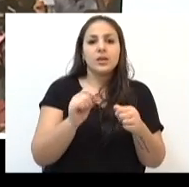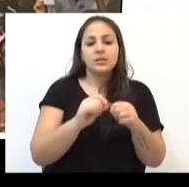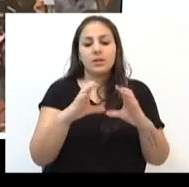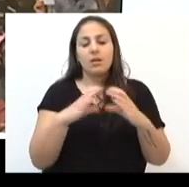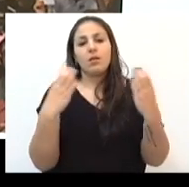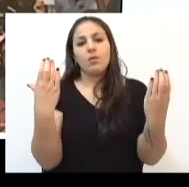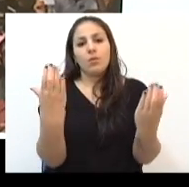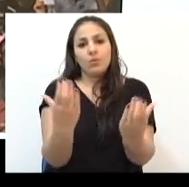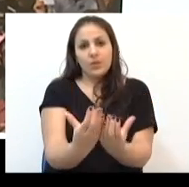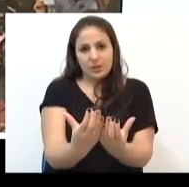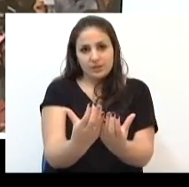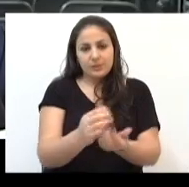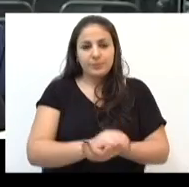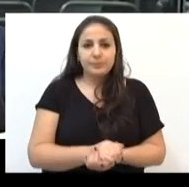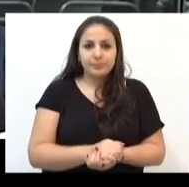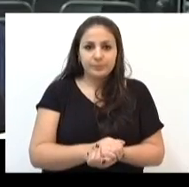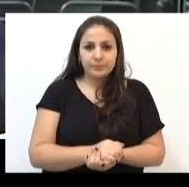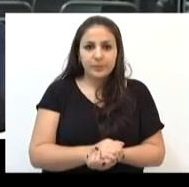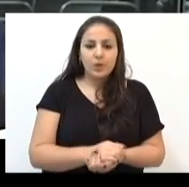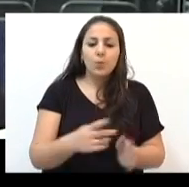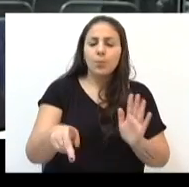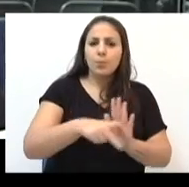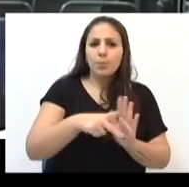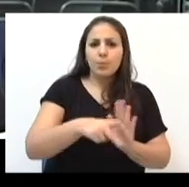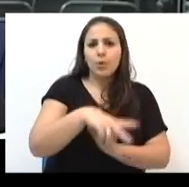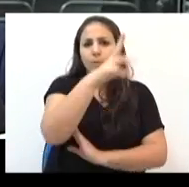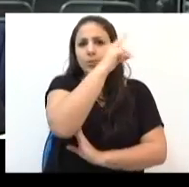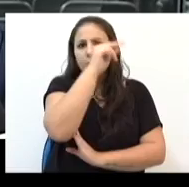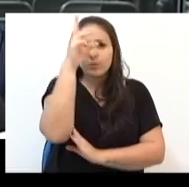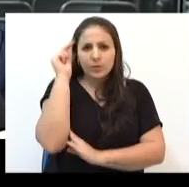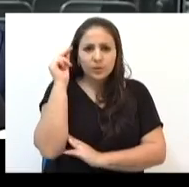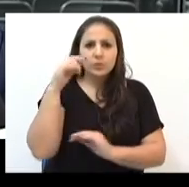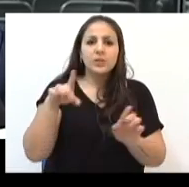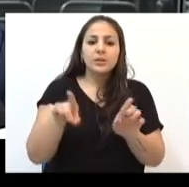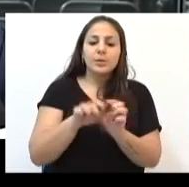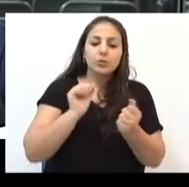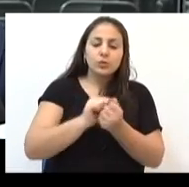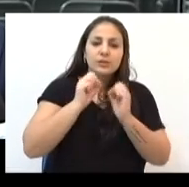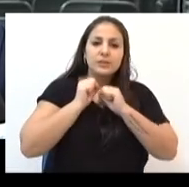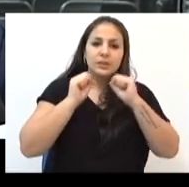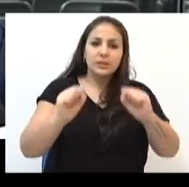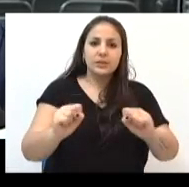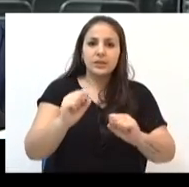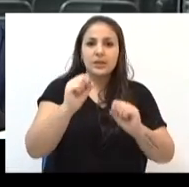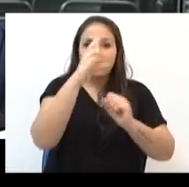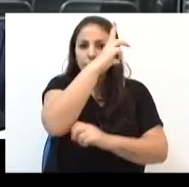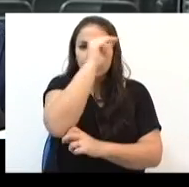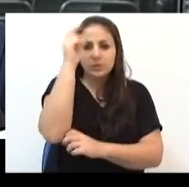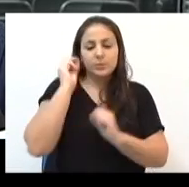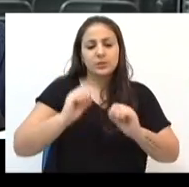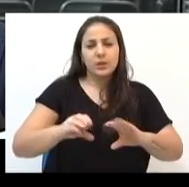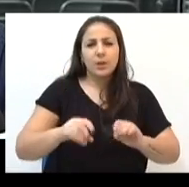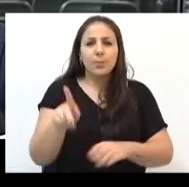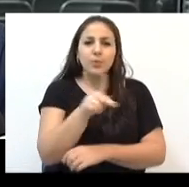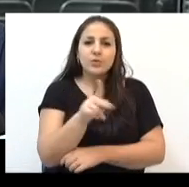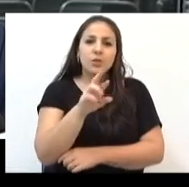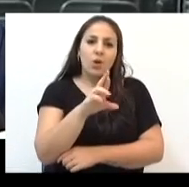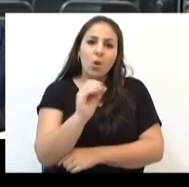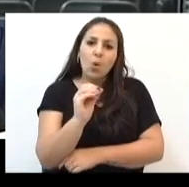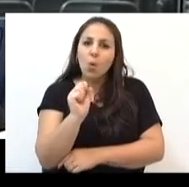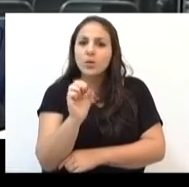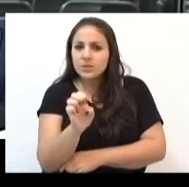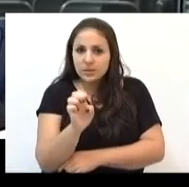de conferências. O próprio Executivo, através da Secretaria Municipal de Educação, a professora Rose,